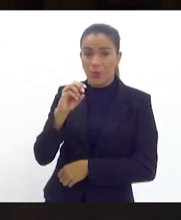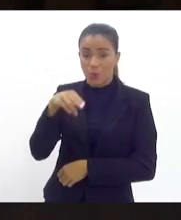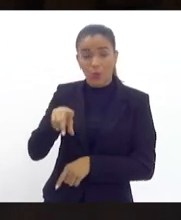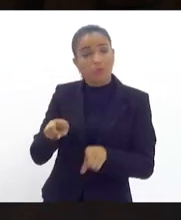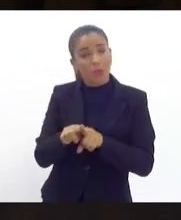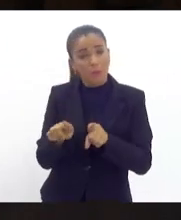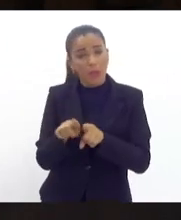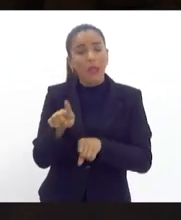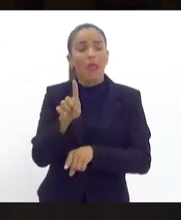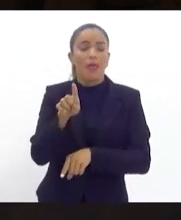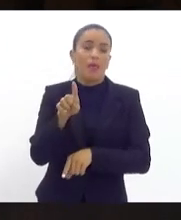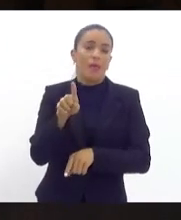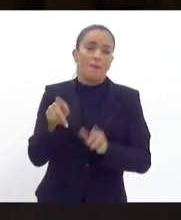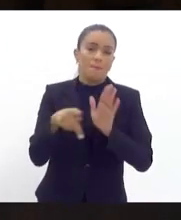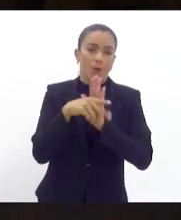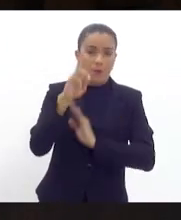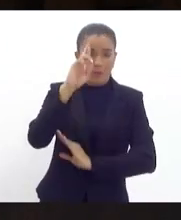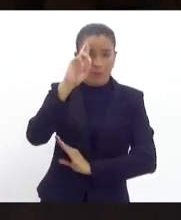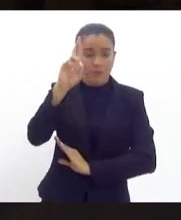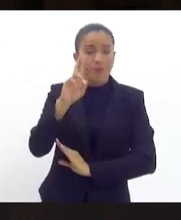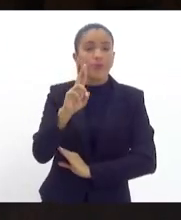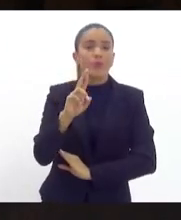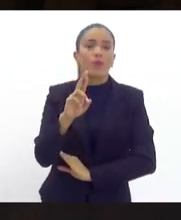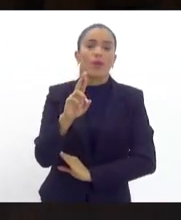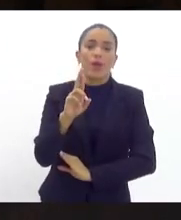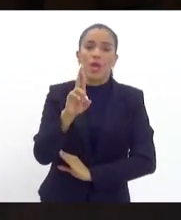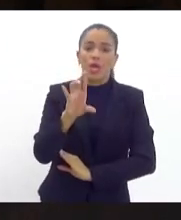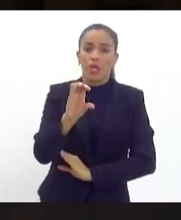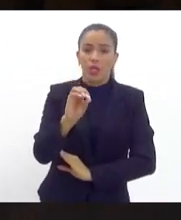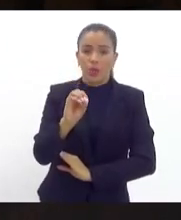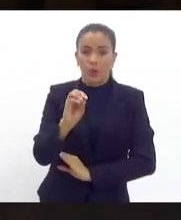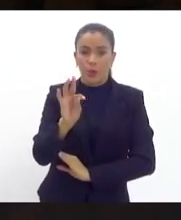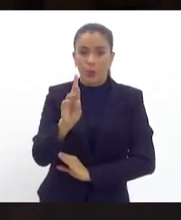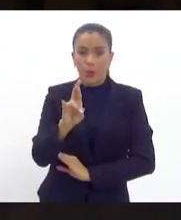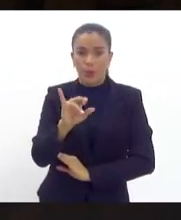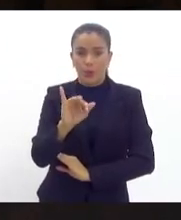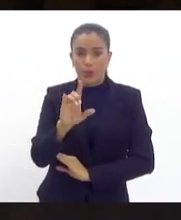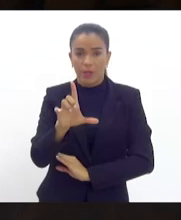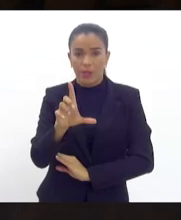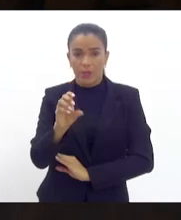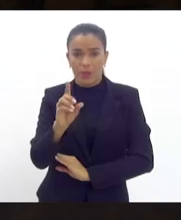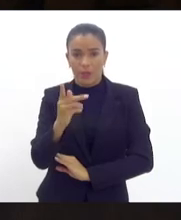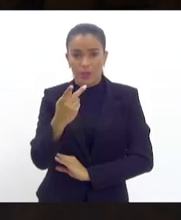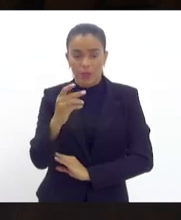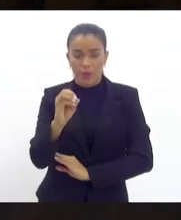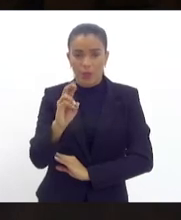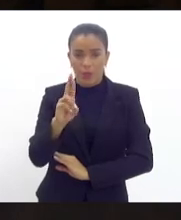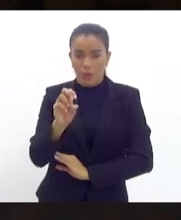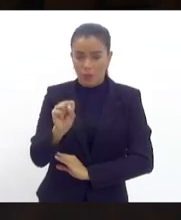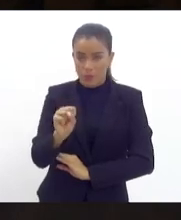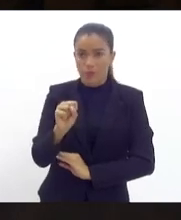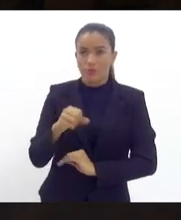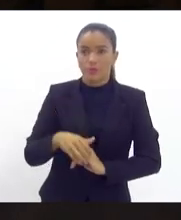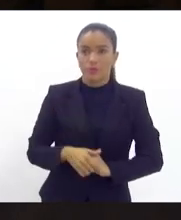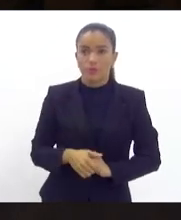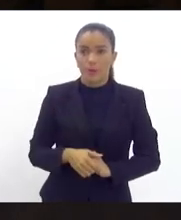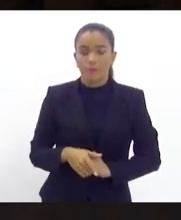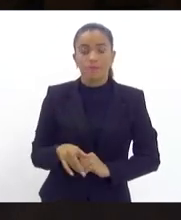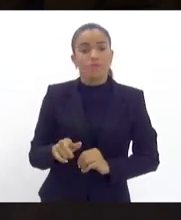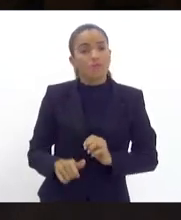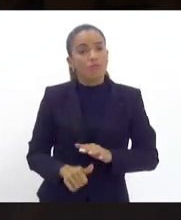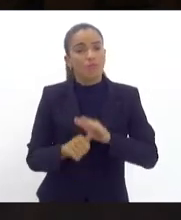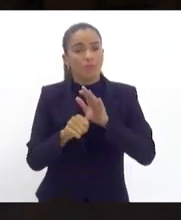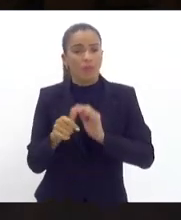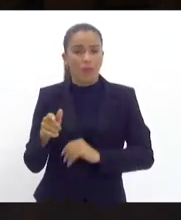Trilhos né então acho que a gente poderia enquanto comissão de segurança pública sobre a liderança aqui do deputado Márcio Gualberto pediu